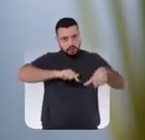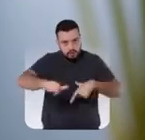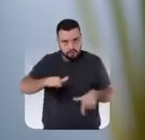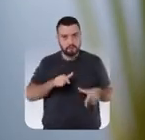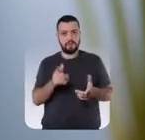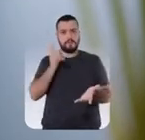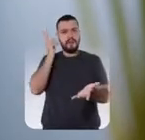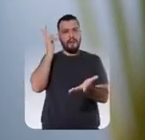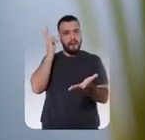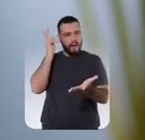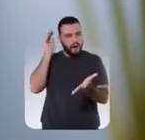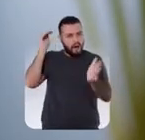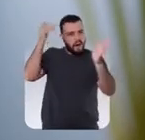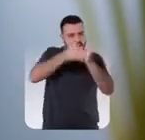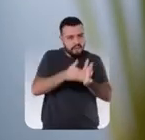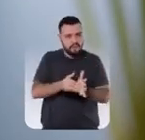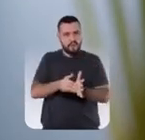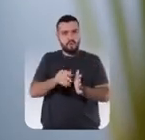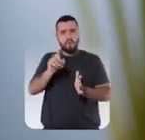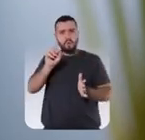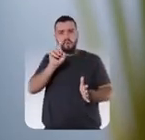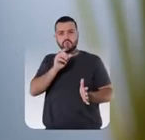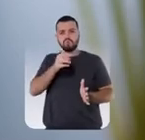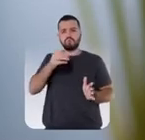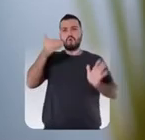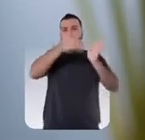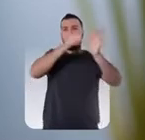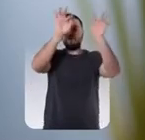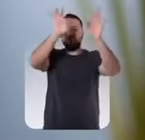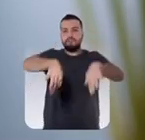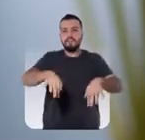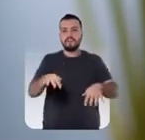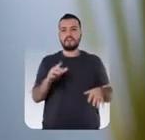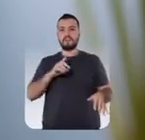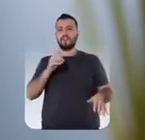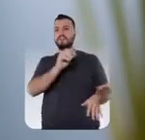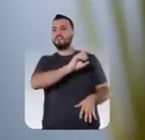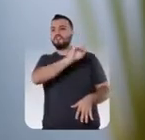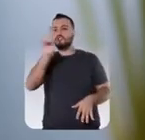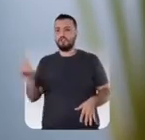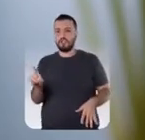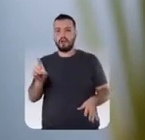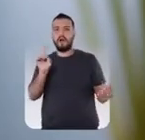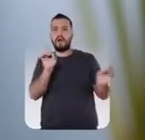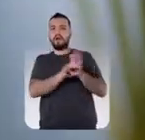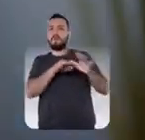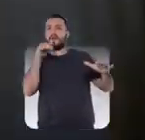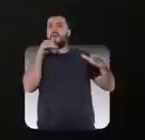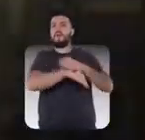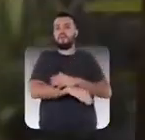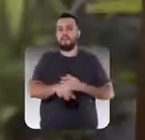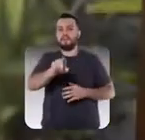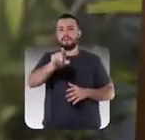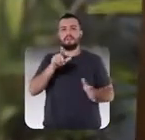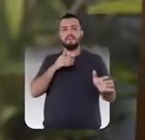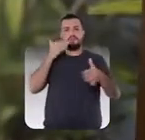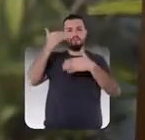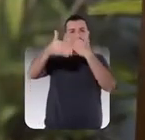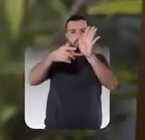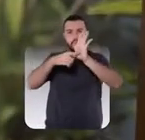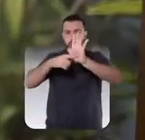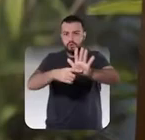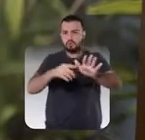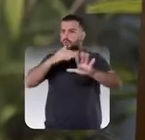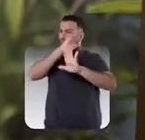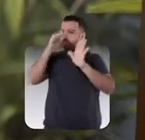muito, até o último dia de eleição, o último dia de campanha, mostrando o que fizemos e o que podemos fazer. Vamos